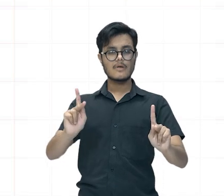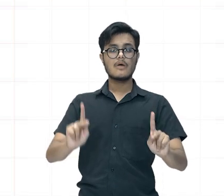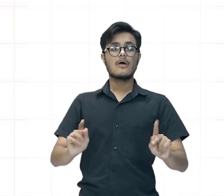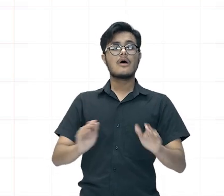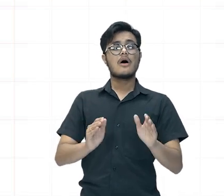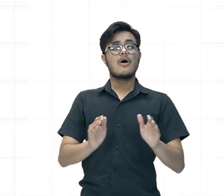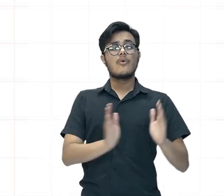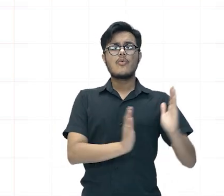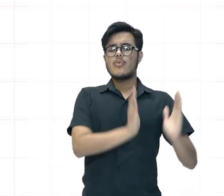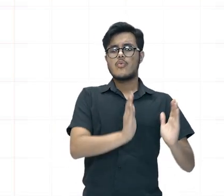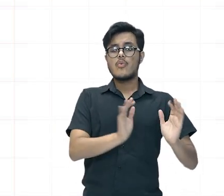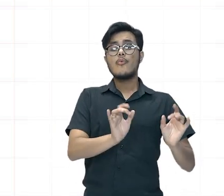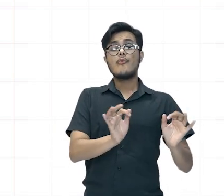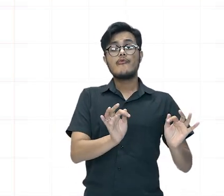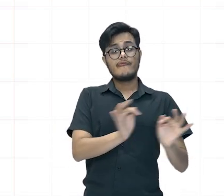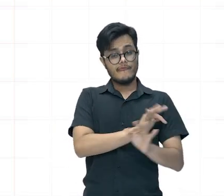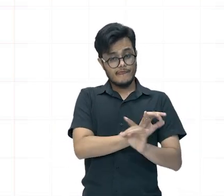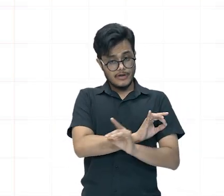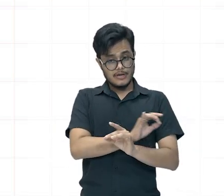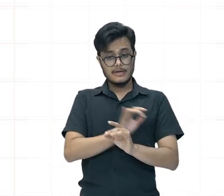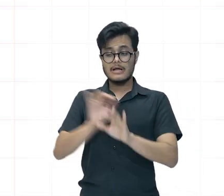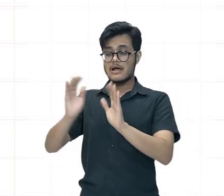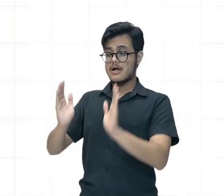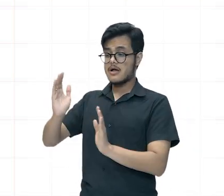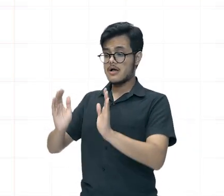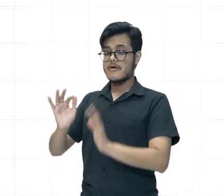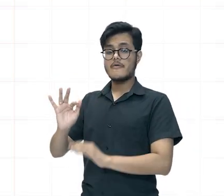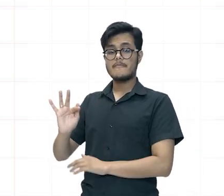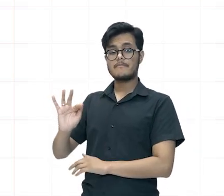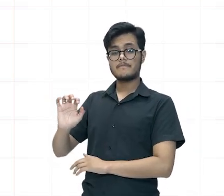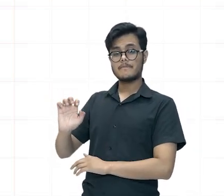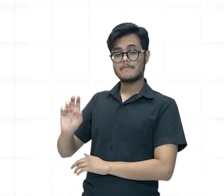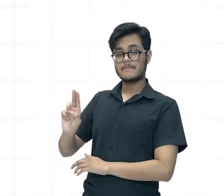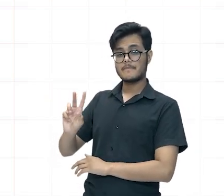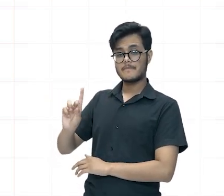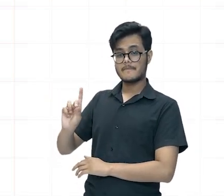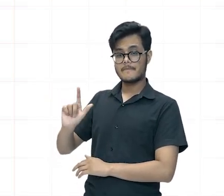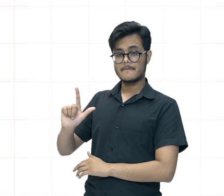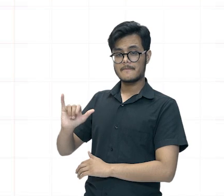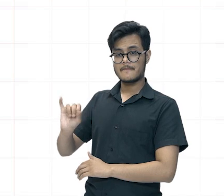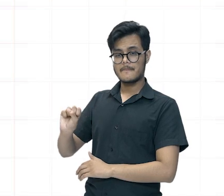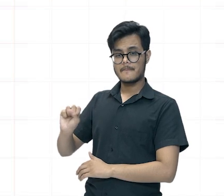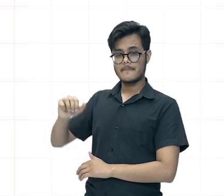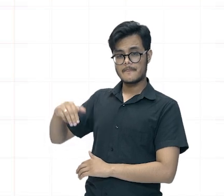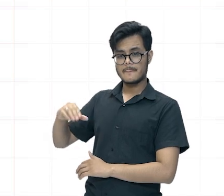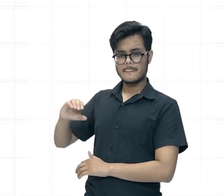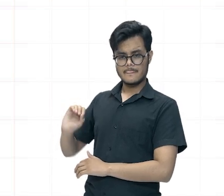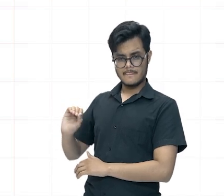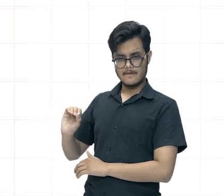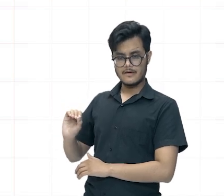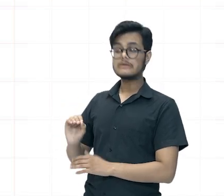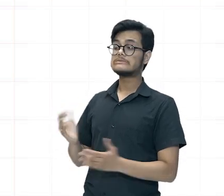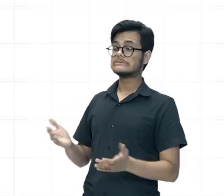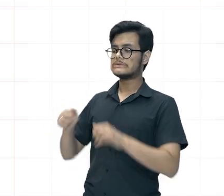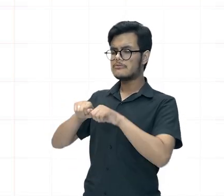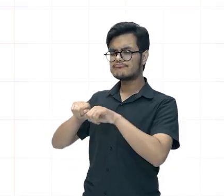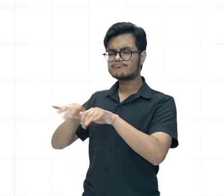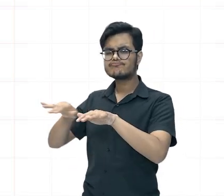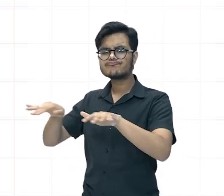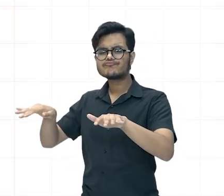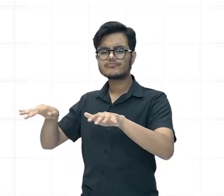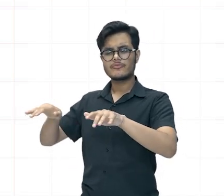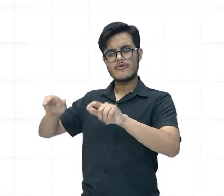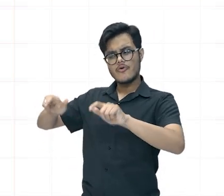antiguidade para o feudalismo, o historiador Perry Anderson, ele diz que o feudalismo